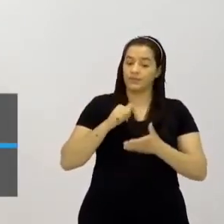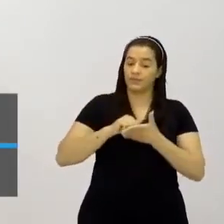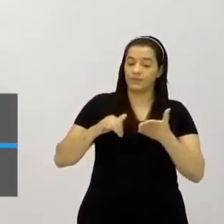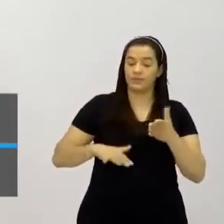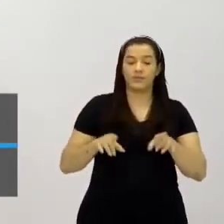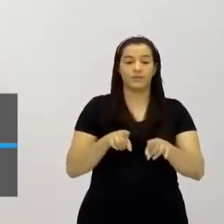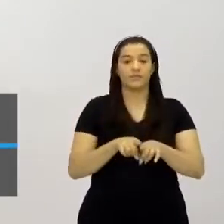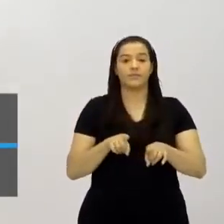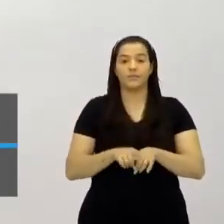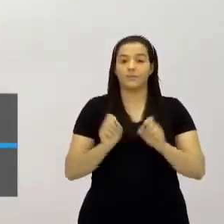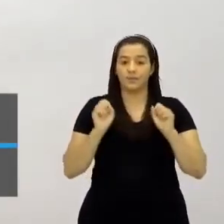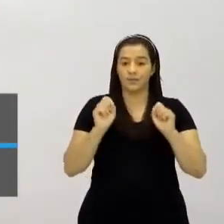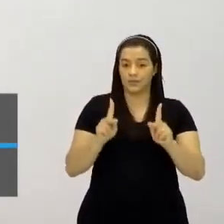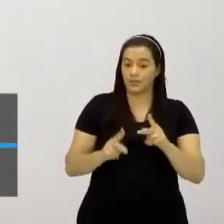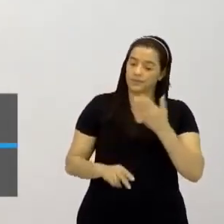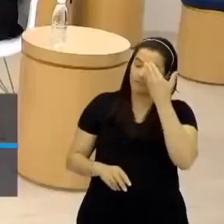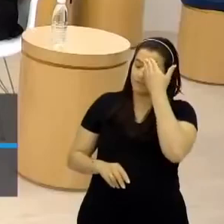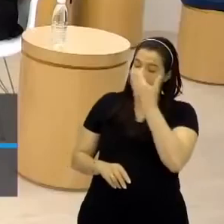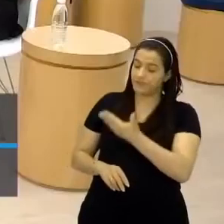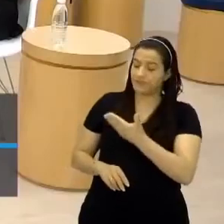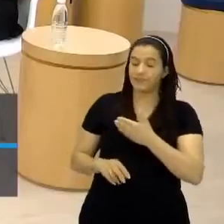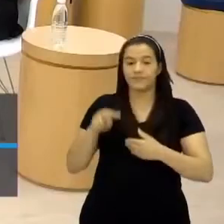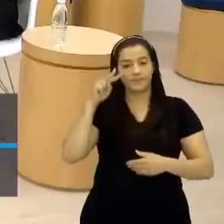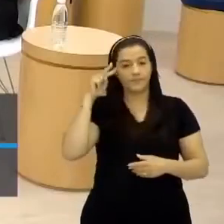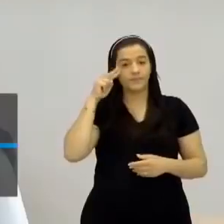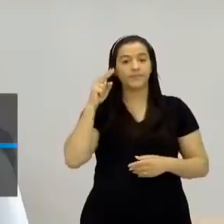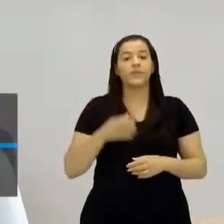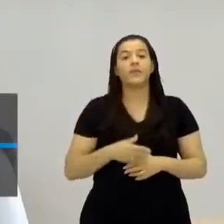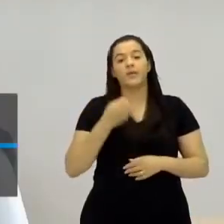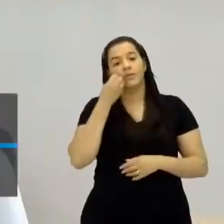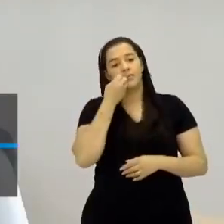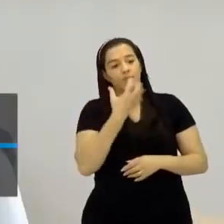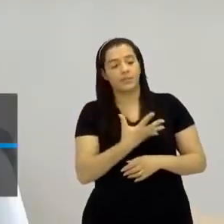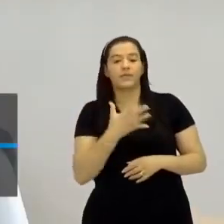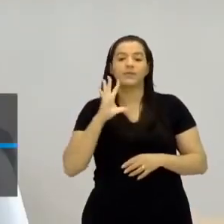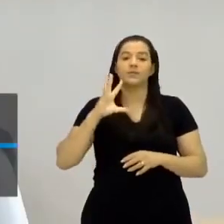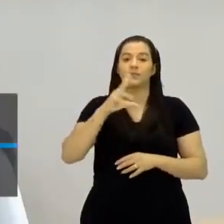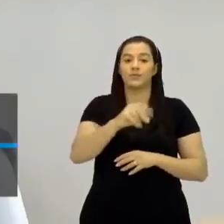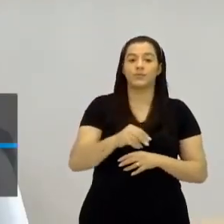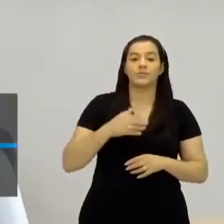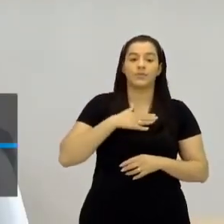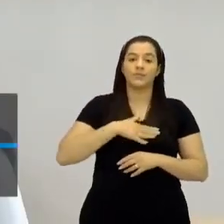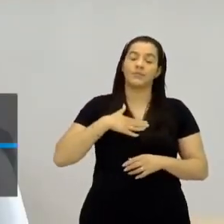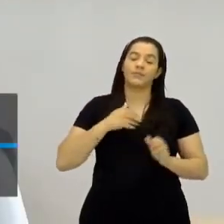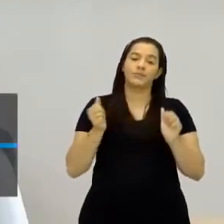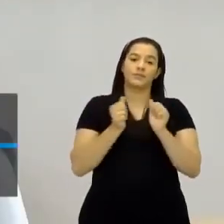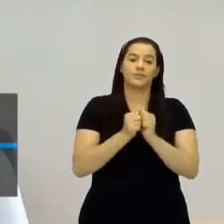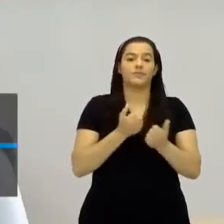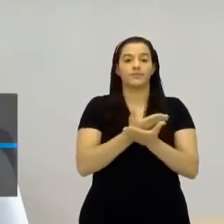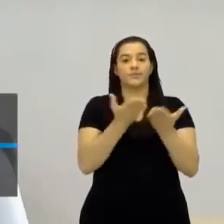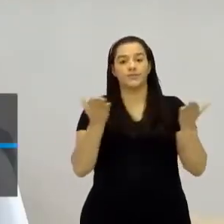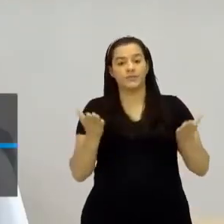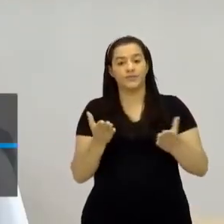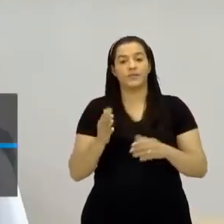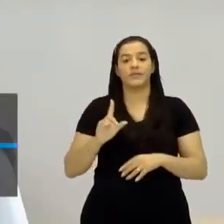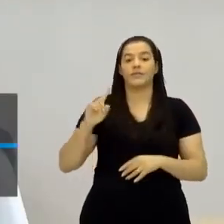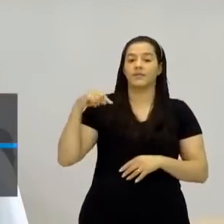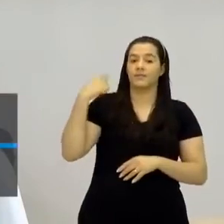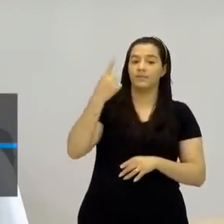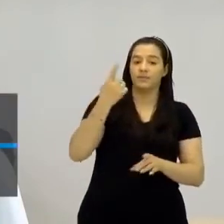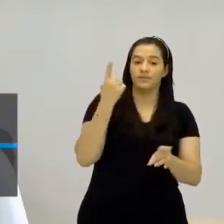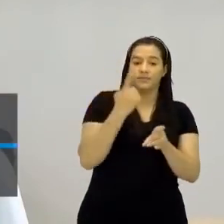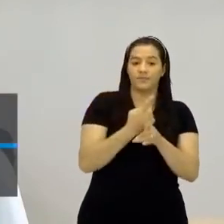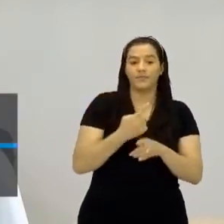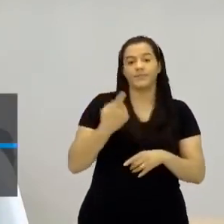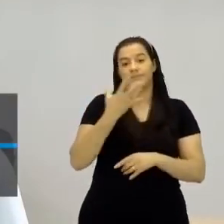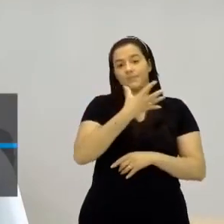atividades. Beleza? Vivi, muitíssimo obrigado. Obrigada, Tony. Obrigada, pessoal. É um prazer estar sempre com vocês aqui no sexto ano. A gente vai vir mais algumas vezes,